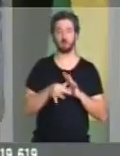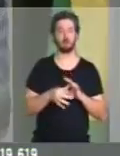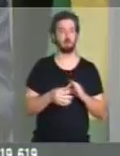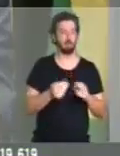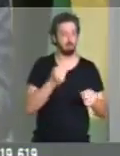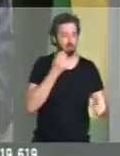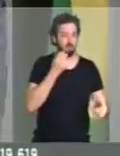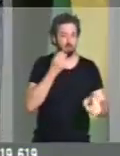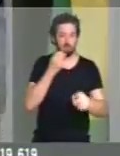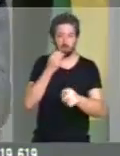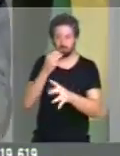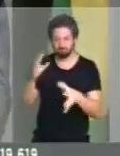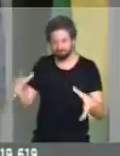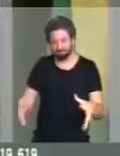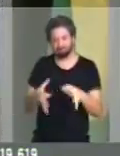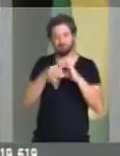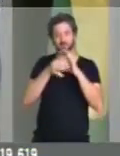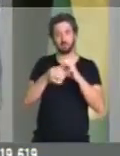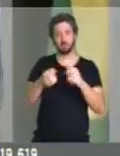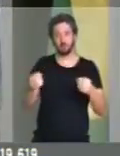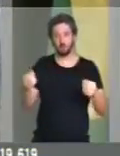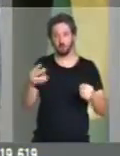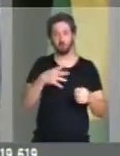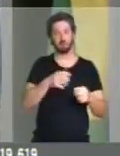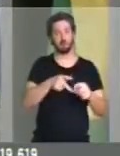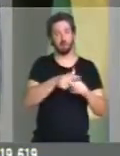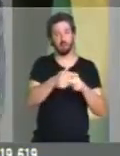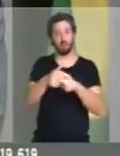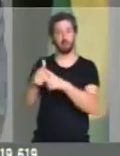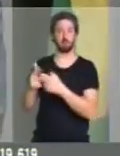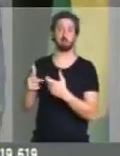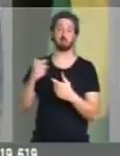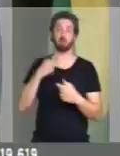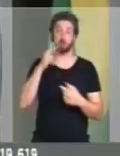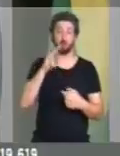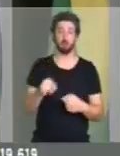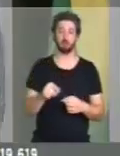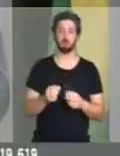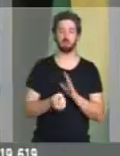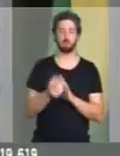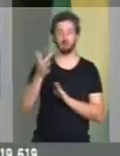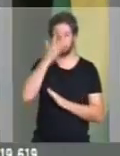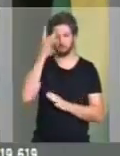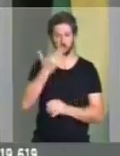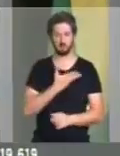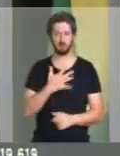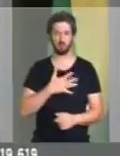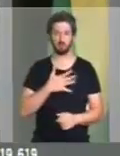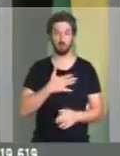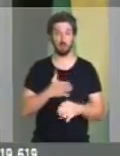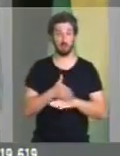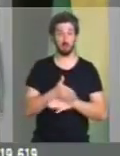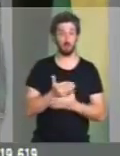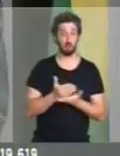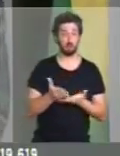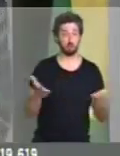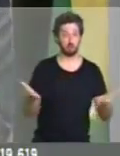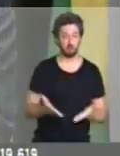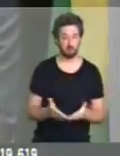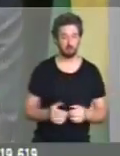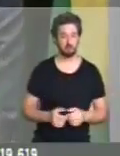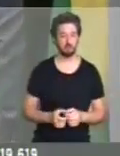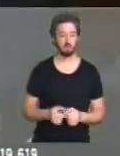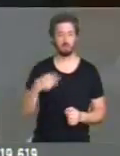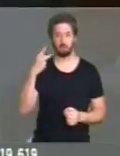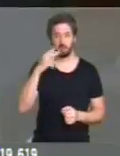Que não destrói, mas que une. E eu pude ver isso também nos olhos de muitos amigos, até que entraram na política, como, por